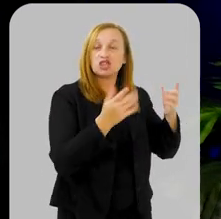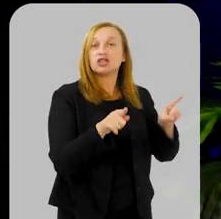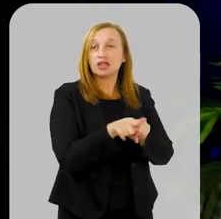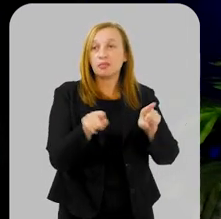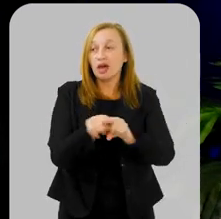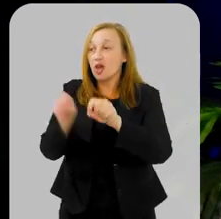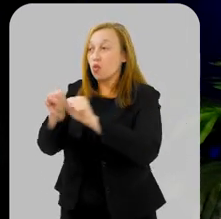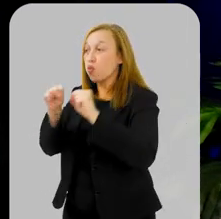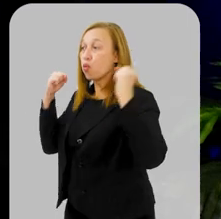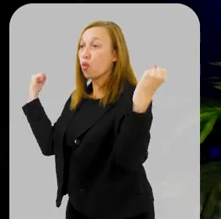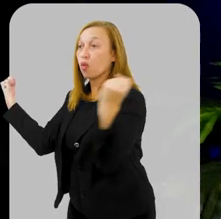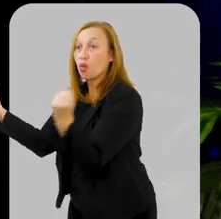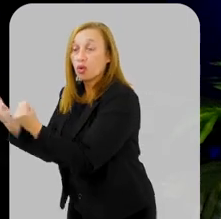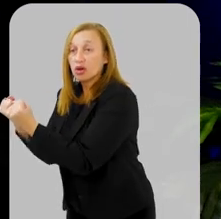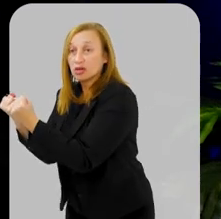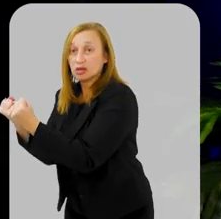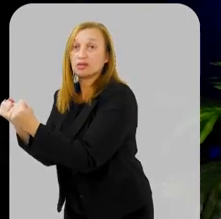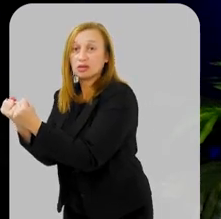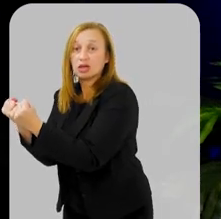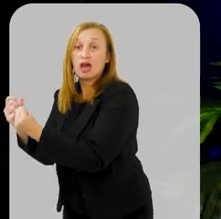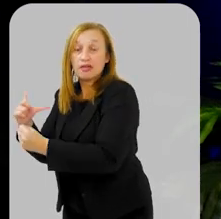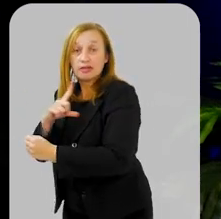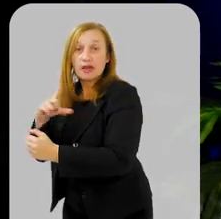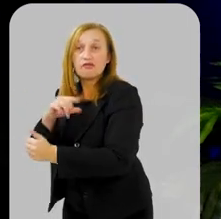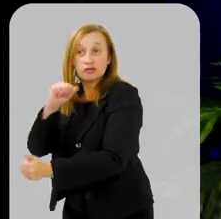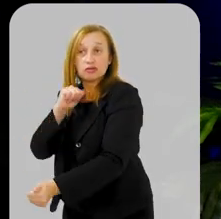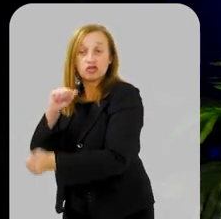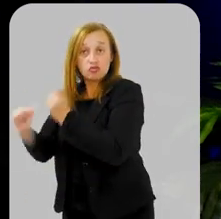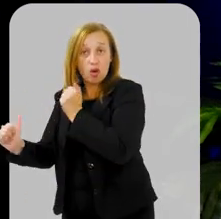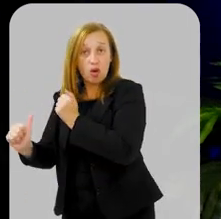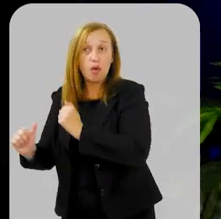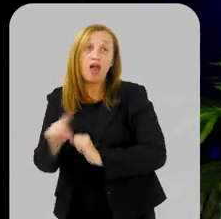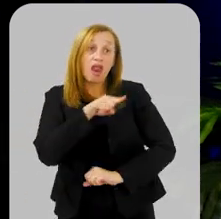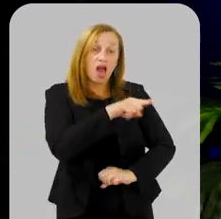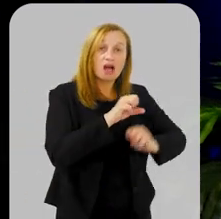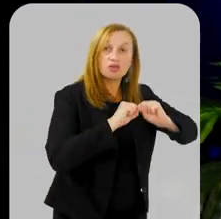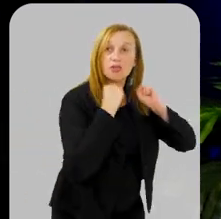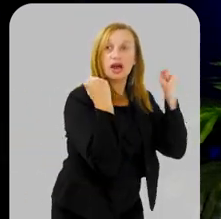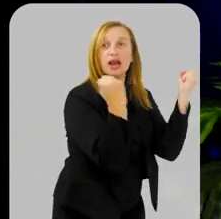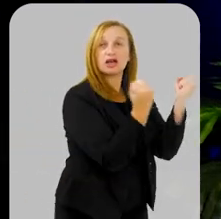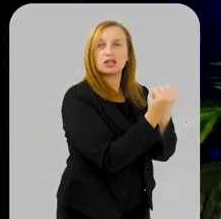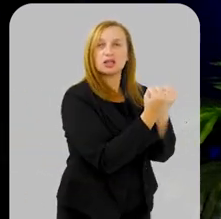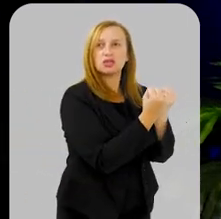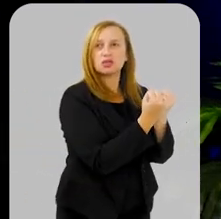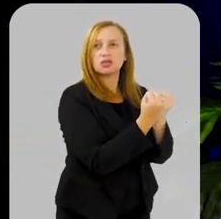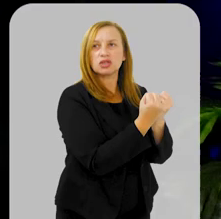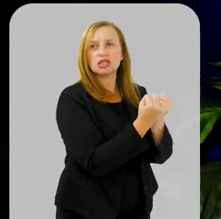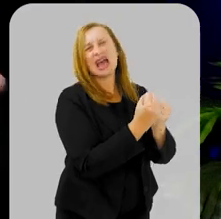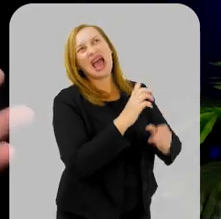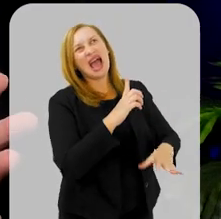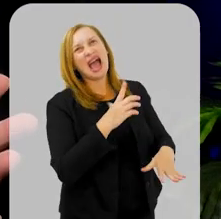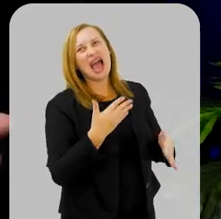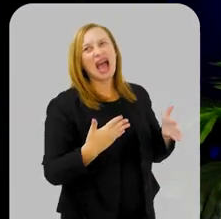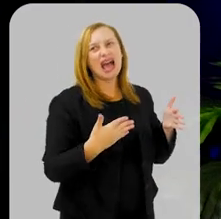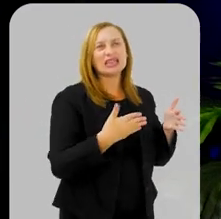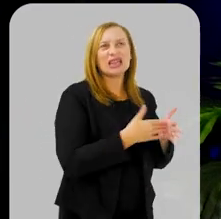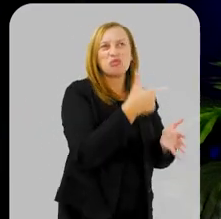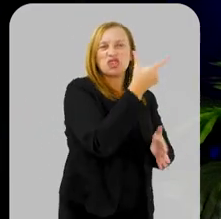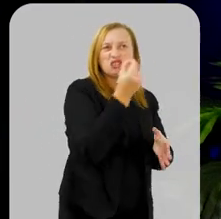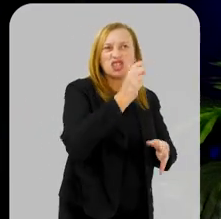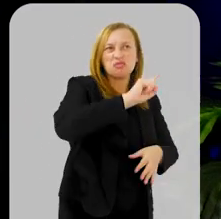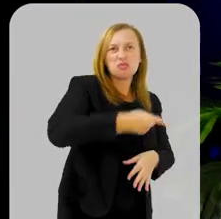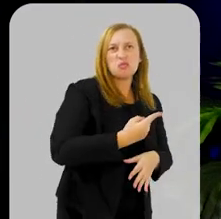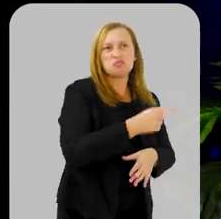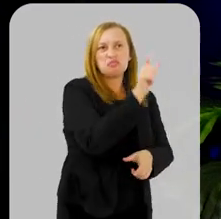manhã, inclusive na hora do futebol, que foi o Disney On Ice. E quanto dá no Maracanãzinho? Possivelmente até